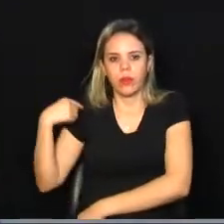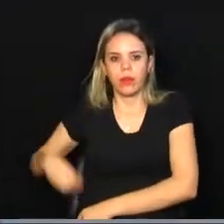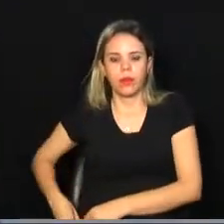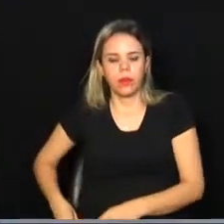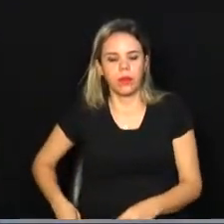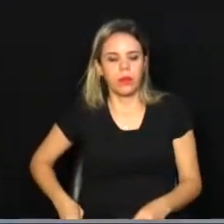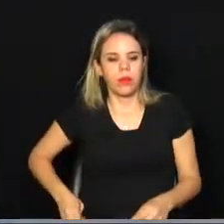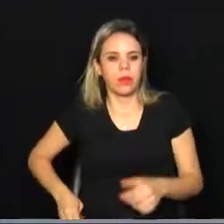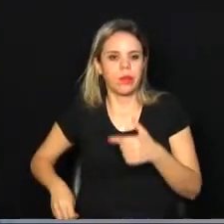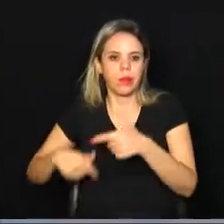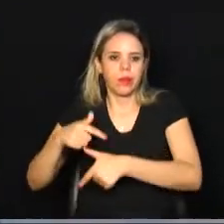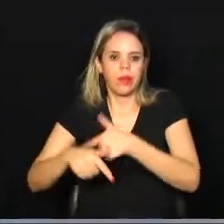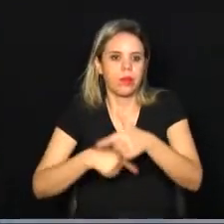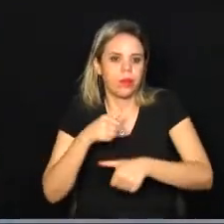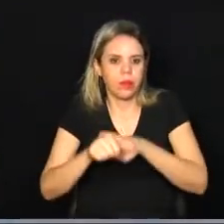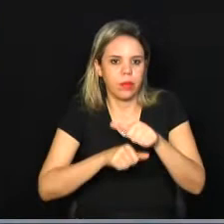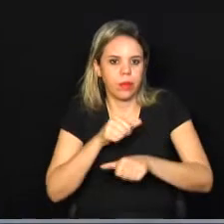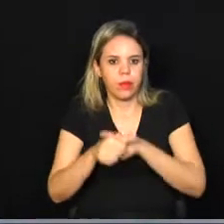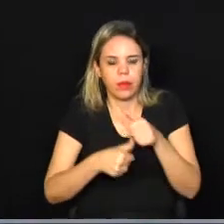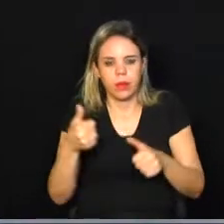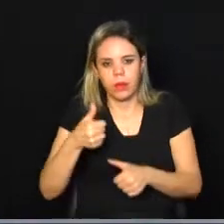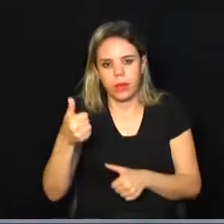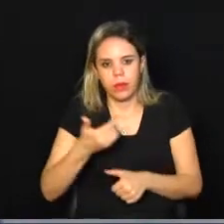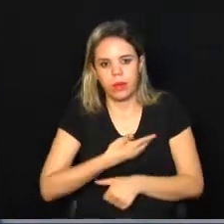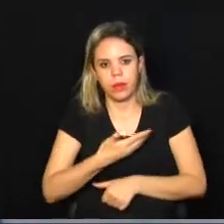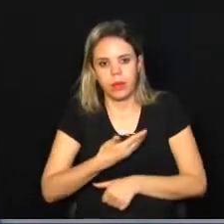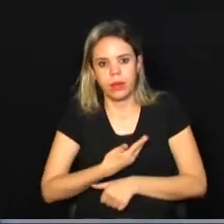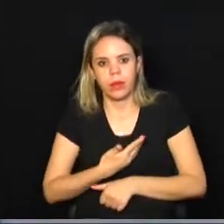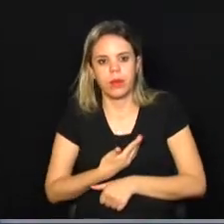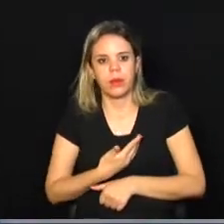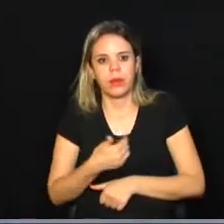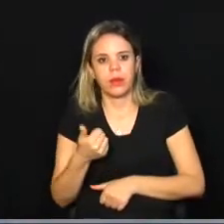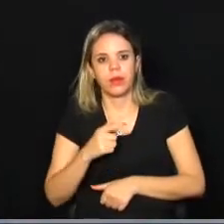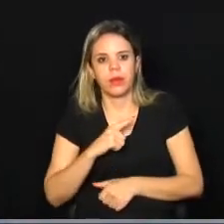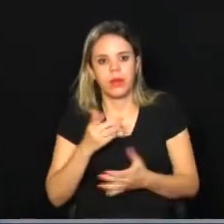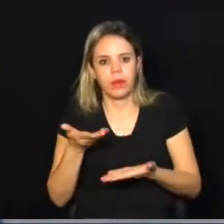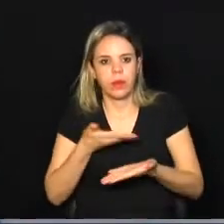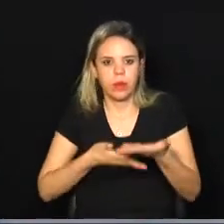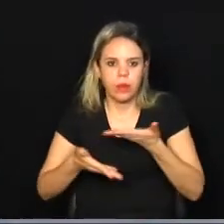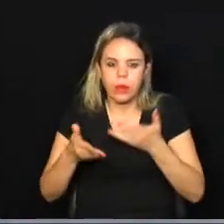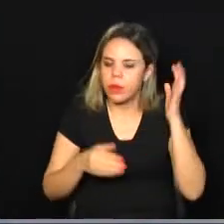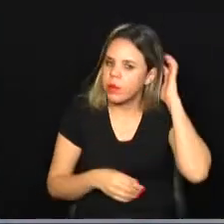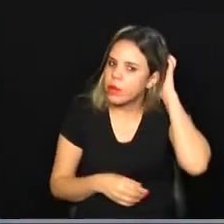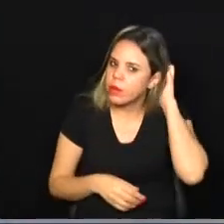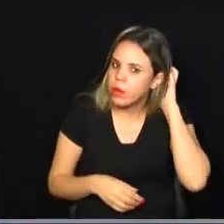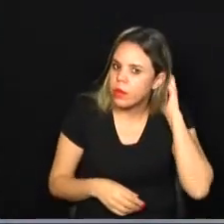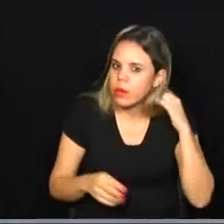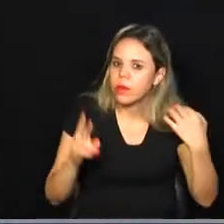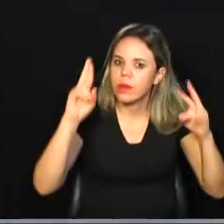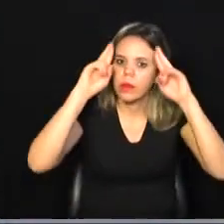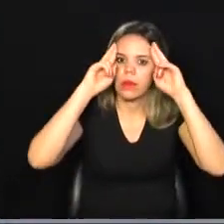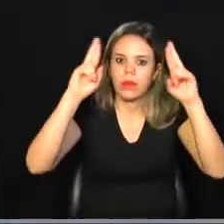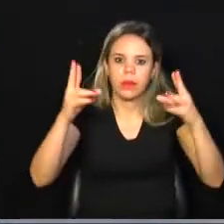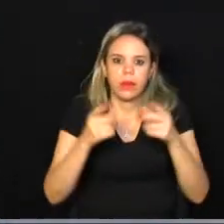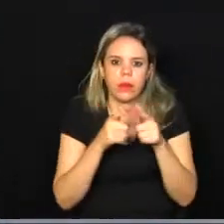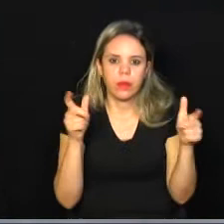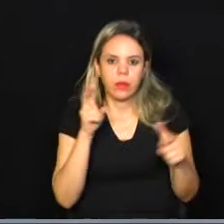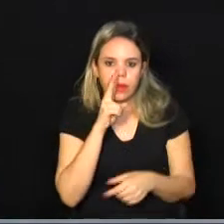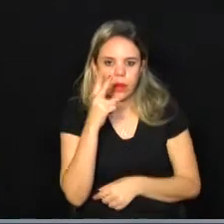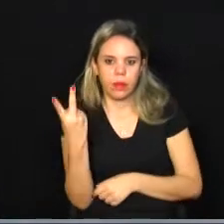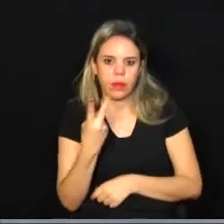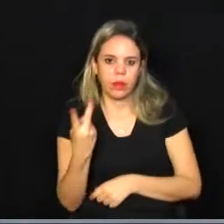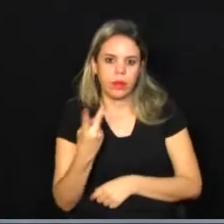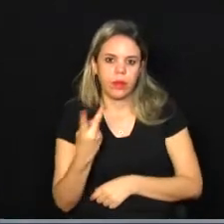então, o André Heller nos tornamos primeiro amigos, a gente tem uma relação de respeito muito forte um com o